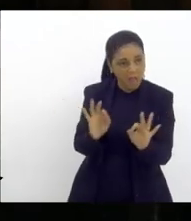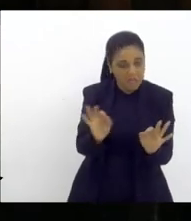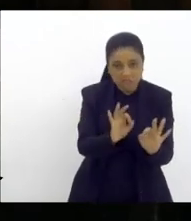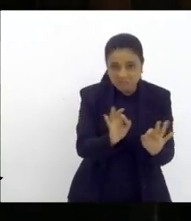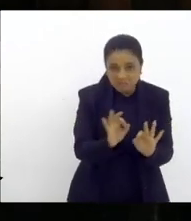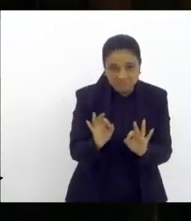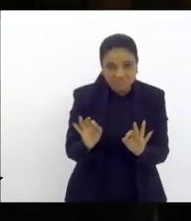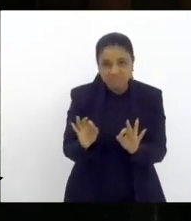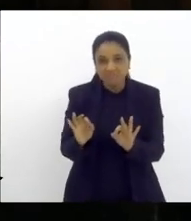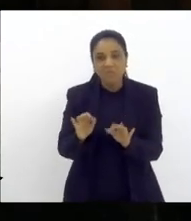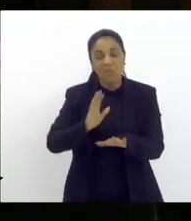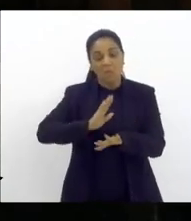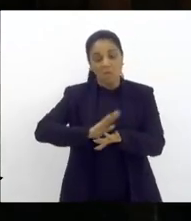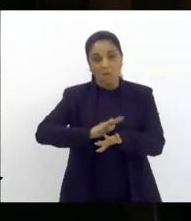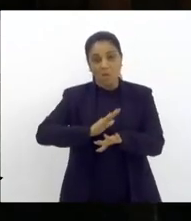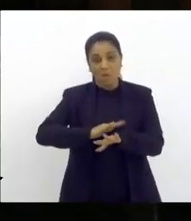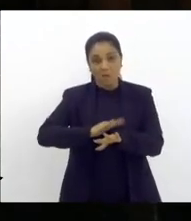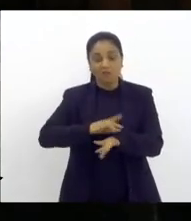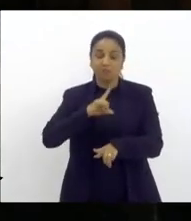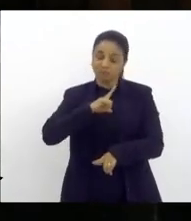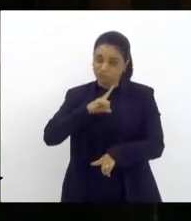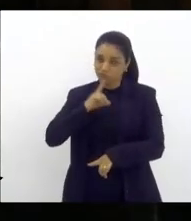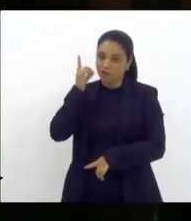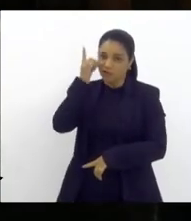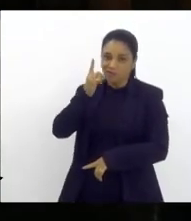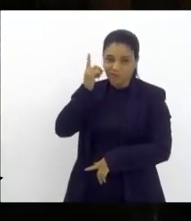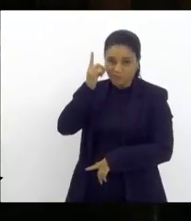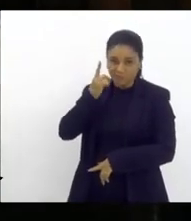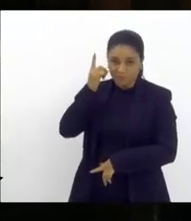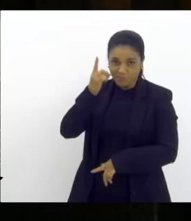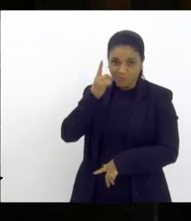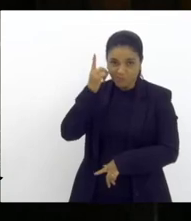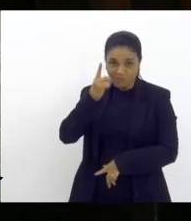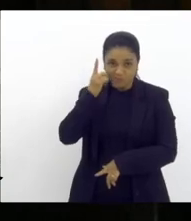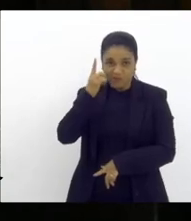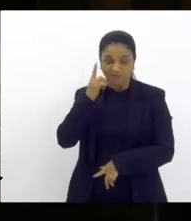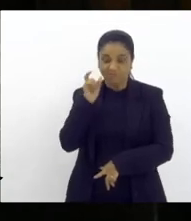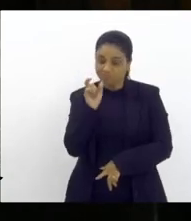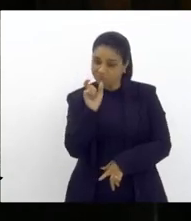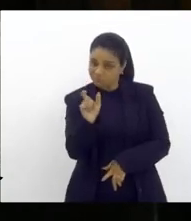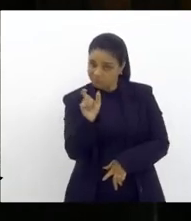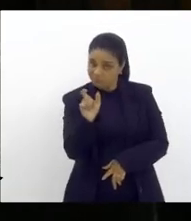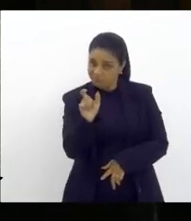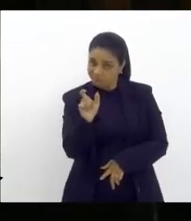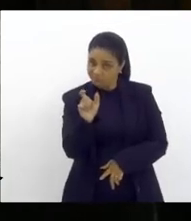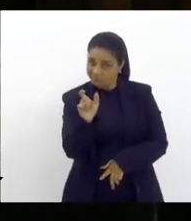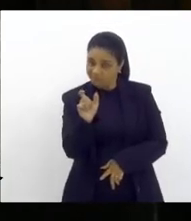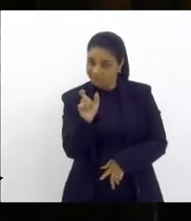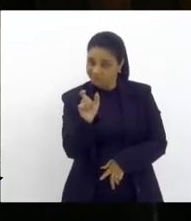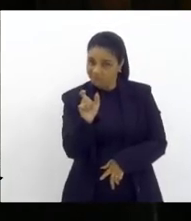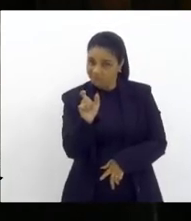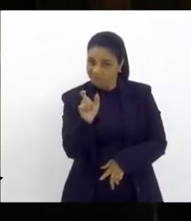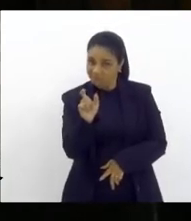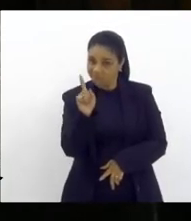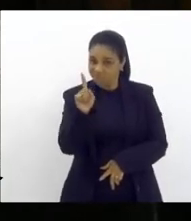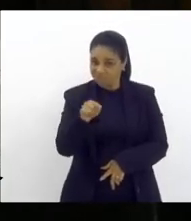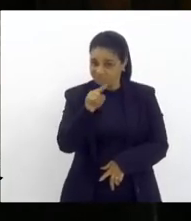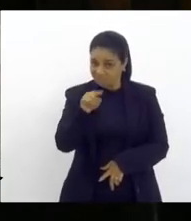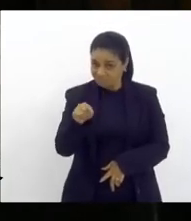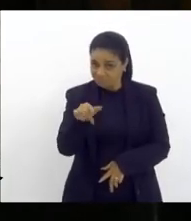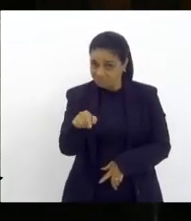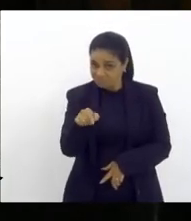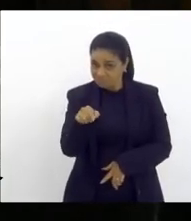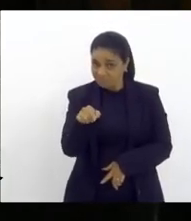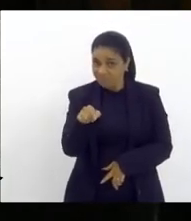nesse mesmo momento tinha uma deputada e ela se refere com um termo pejorativo dando chilique